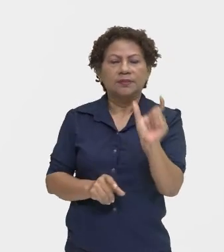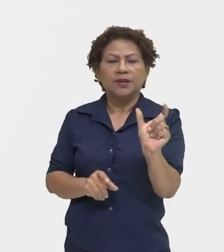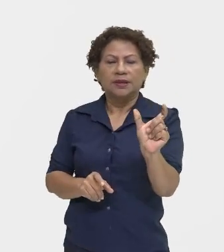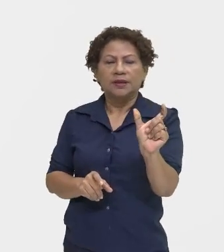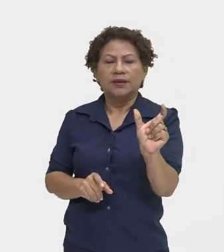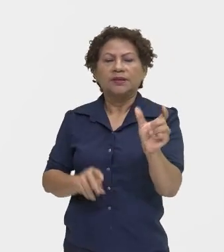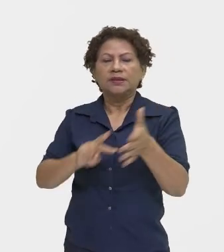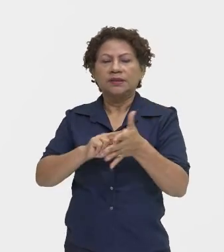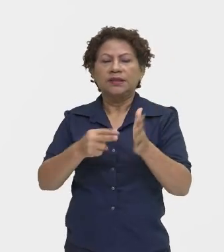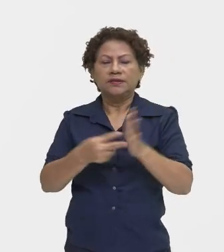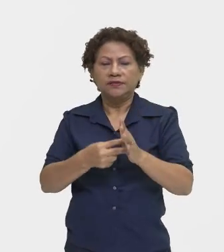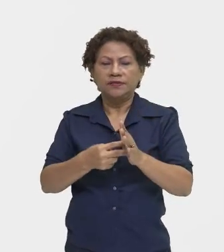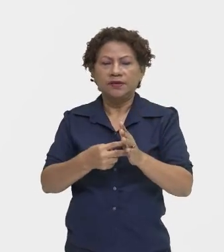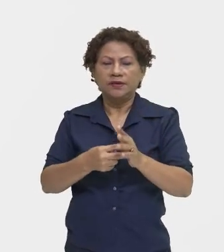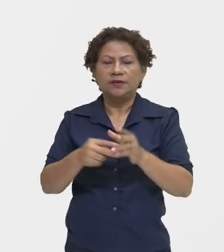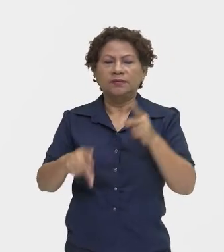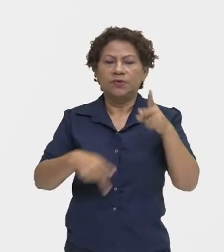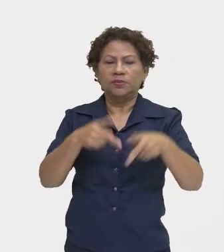primeira vez em